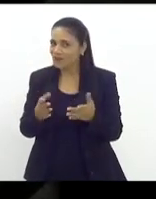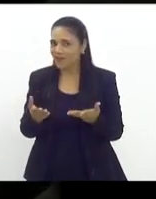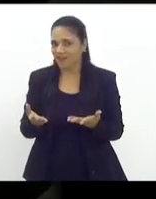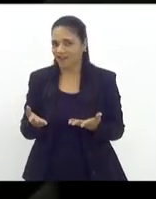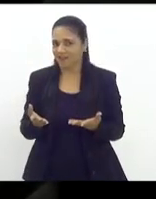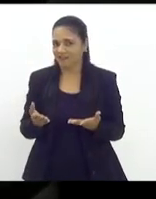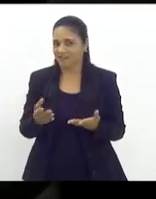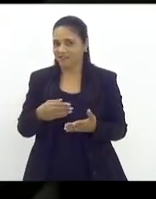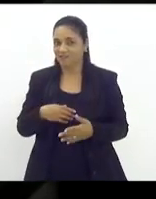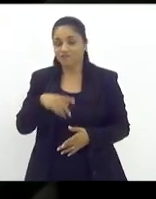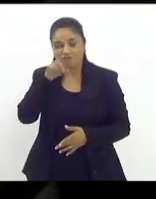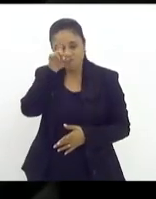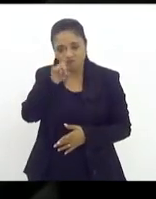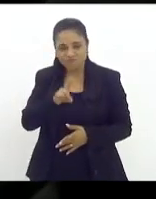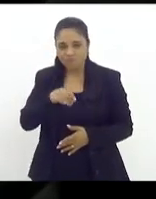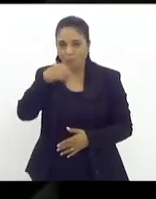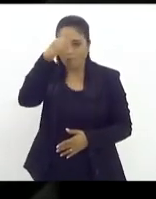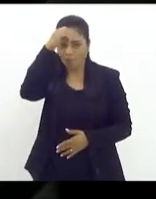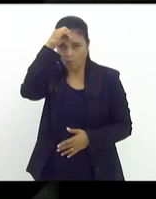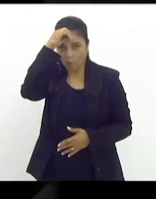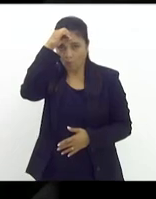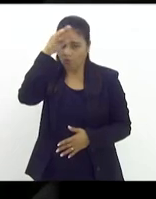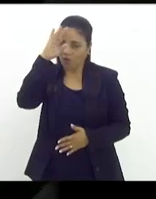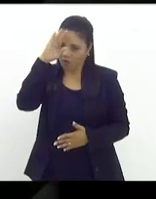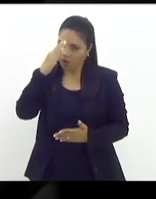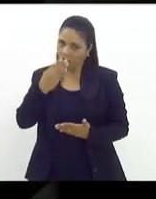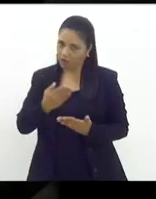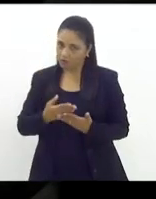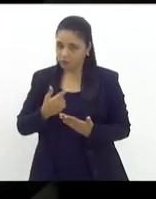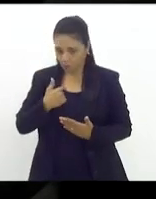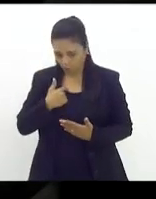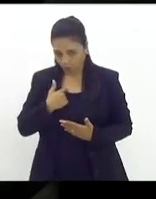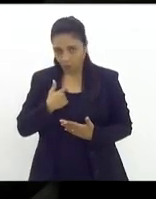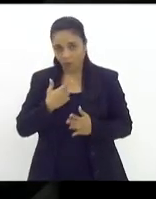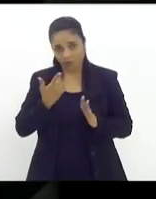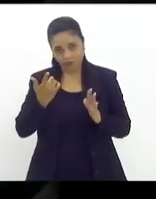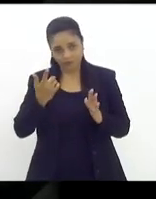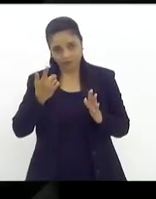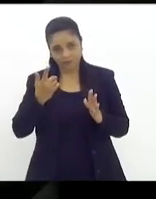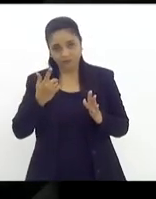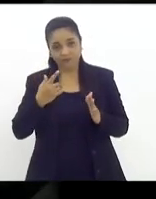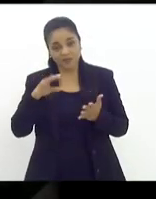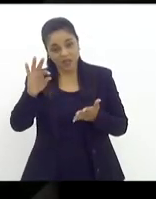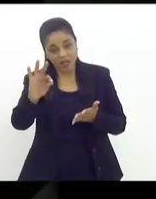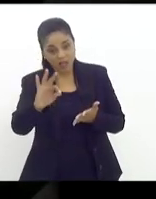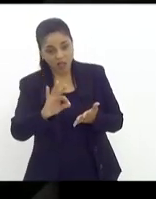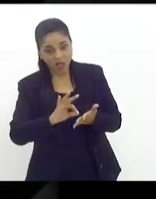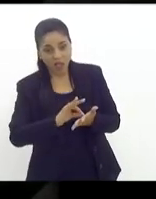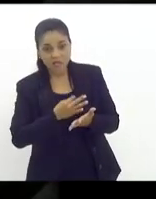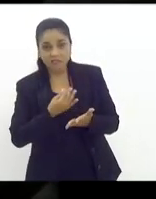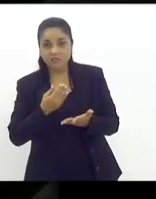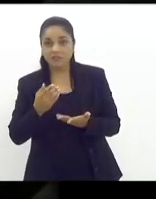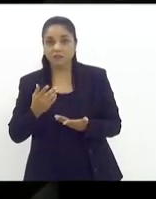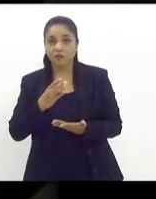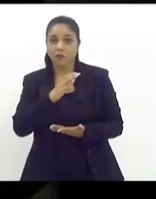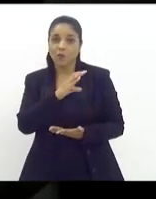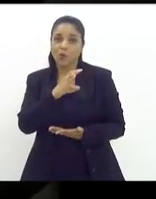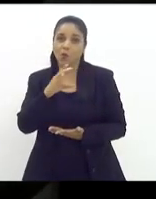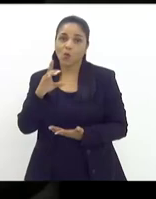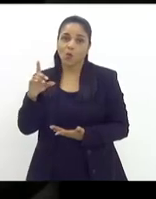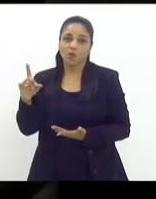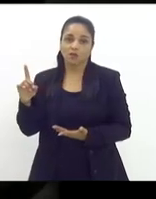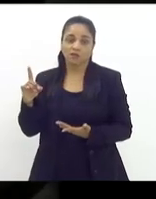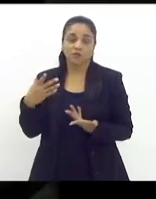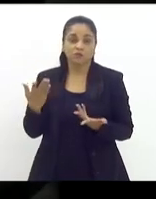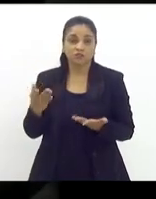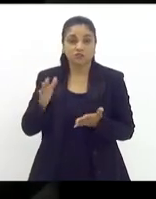diretores, inocentemente, creio eu, estão assinando isso como ordenadores de despesa. E vão, em